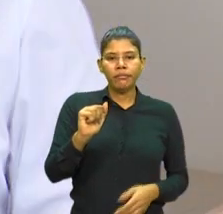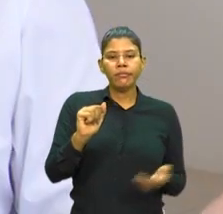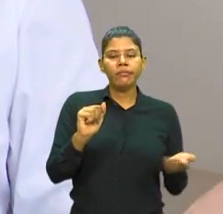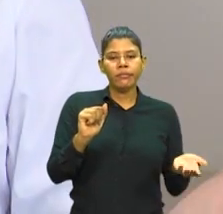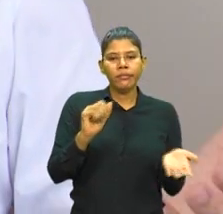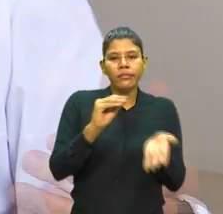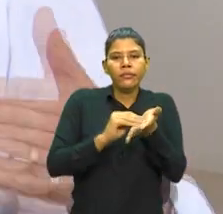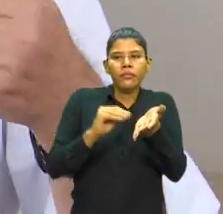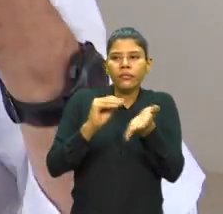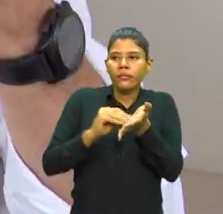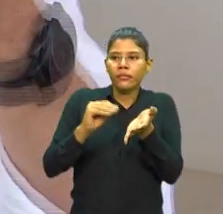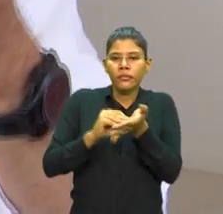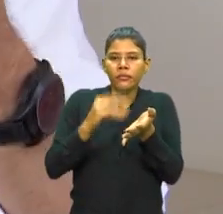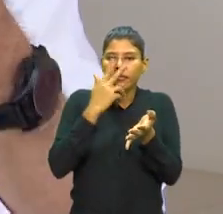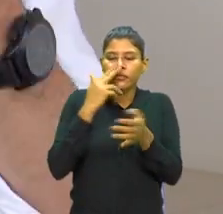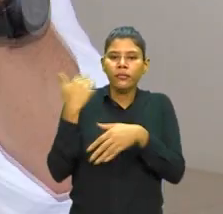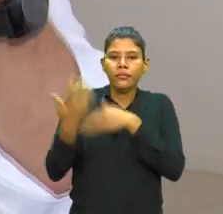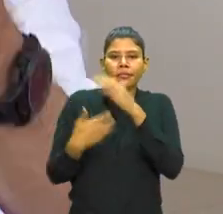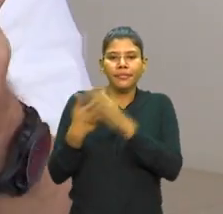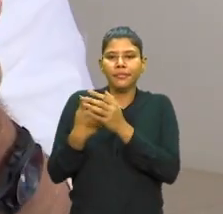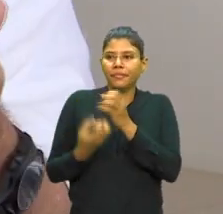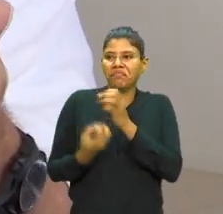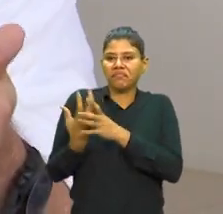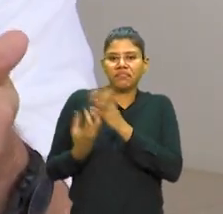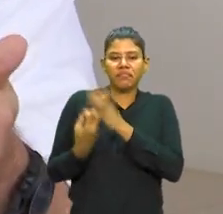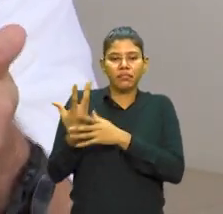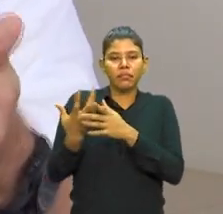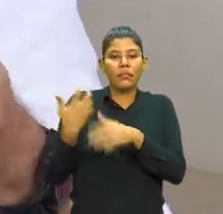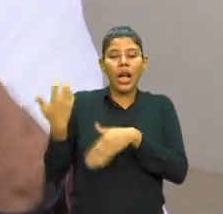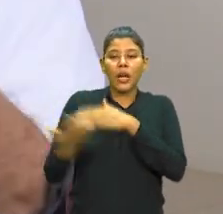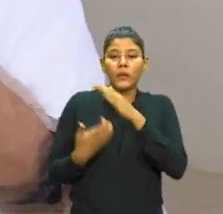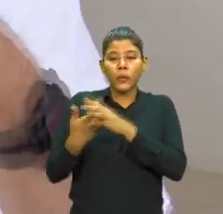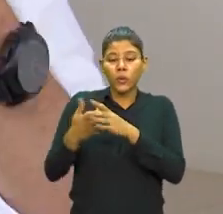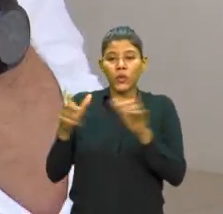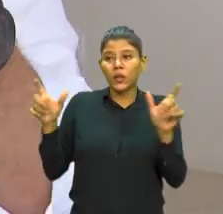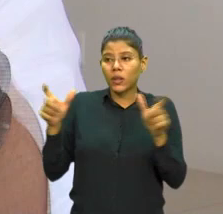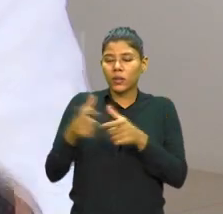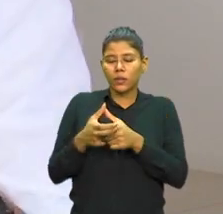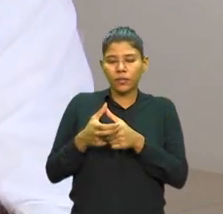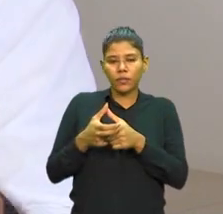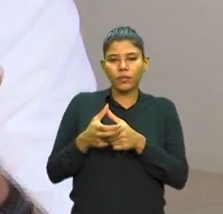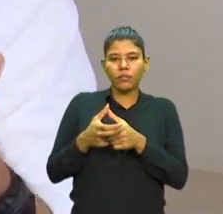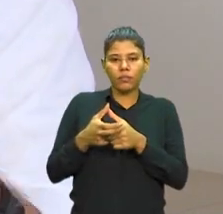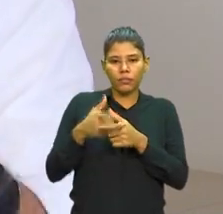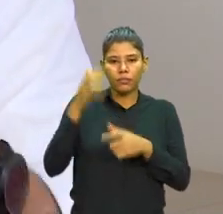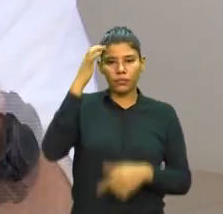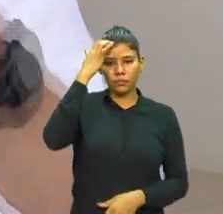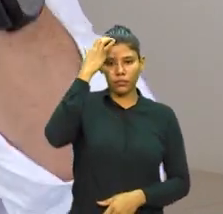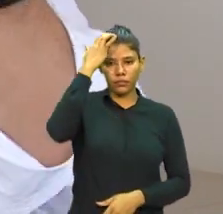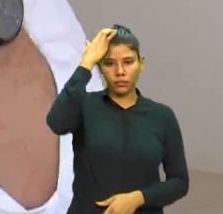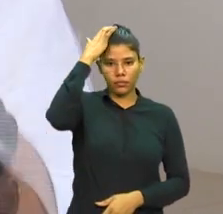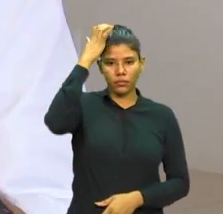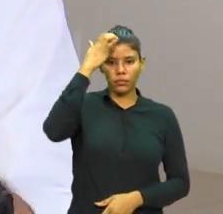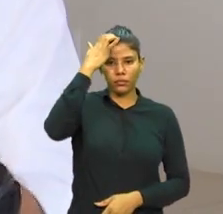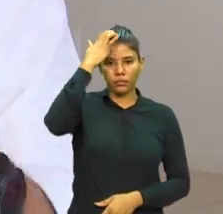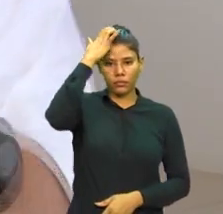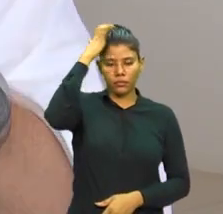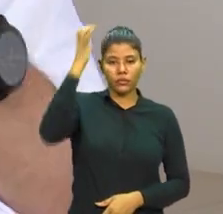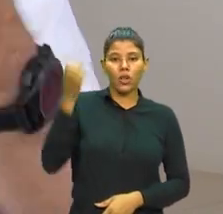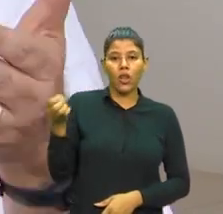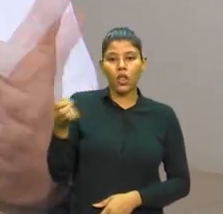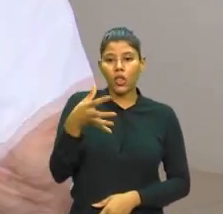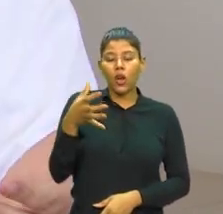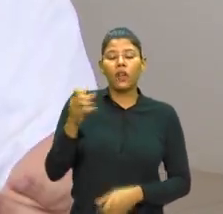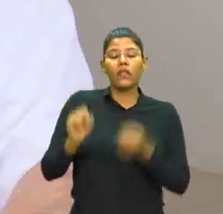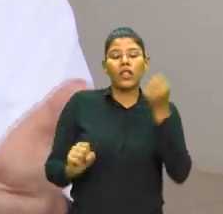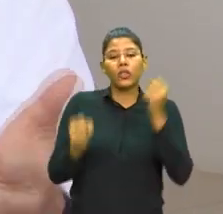consumo na pandemia as indústrias são limitadas para esse tipo de produto uma nova indústria de semicondutores além de ser muito cara questão de